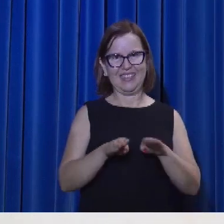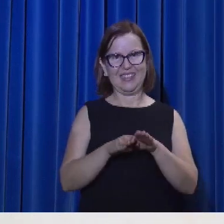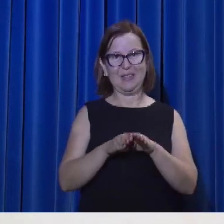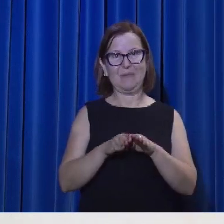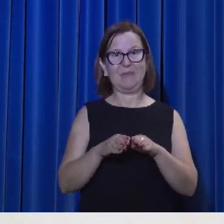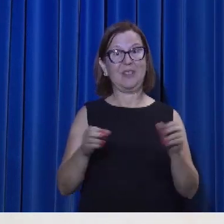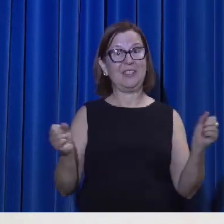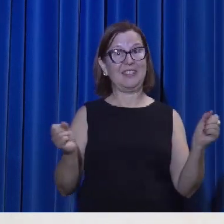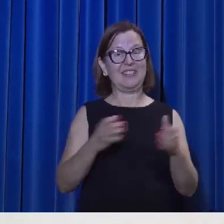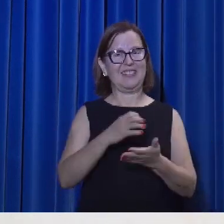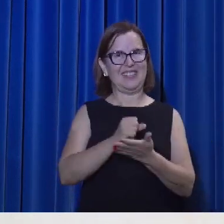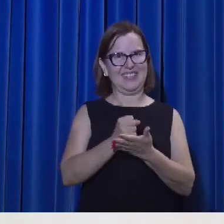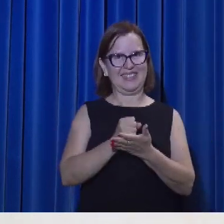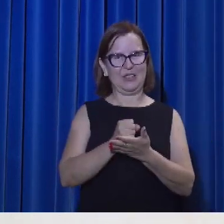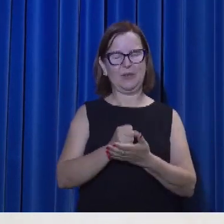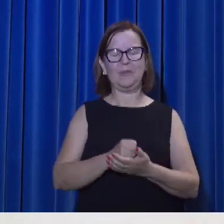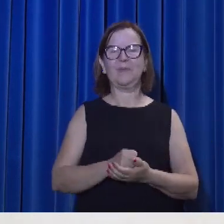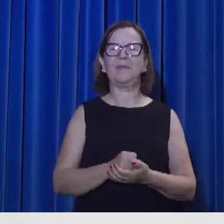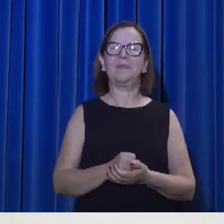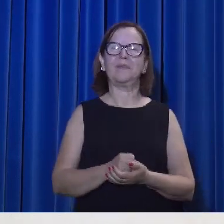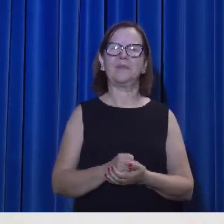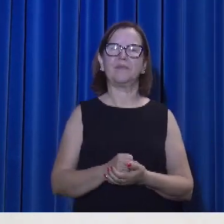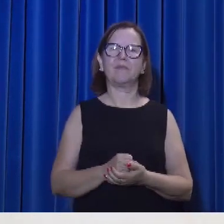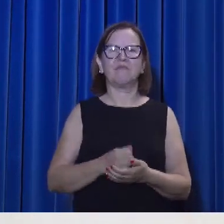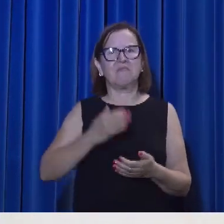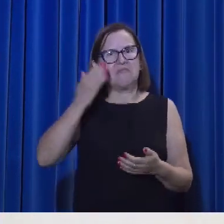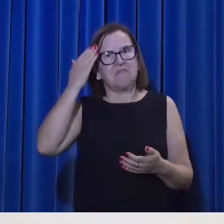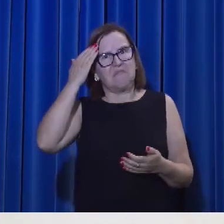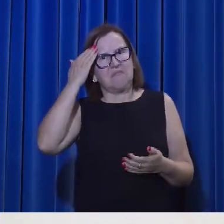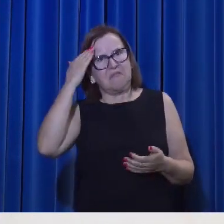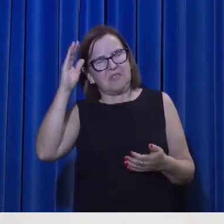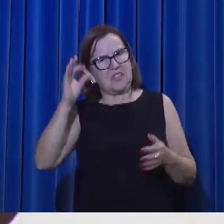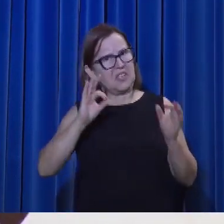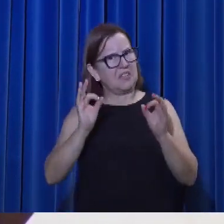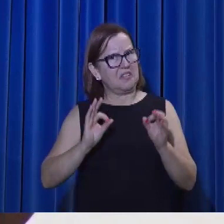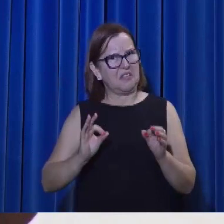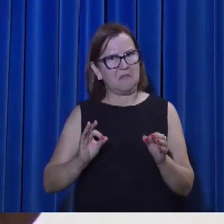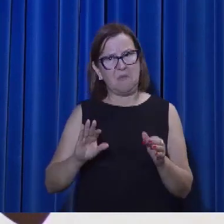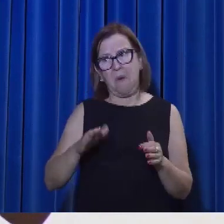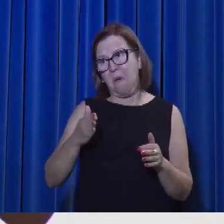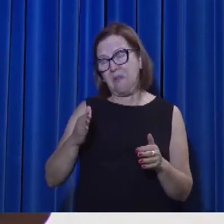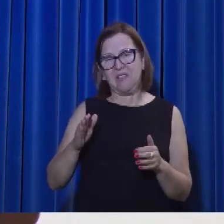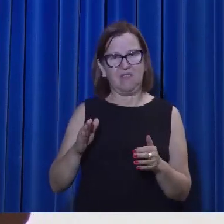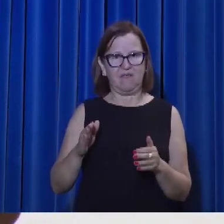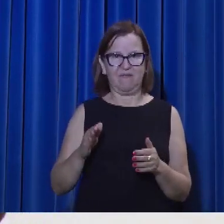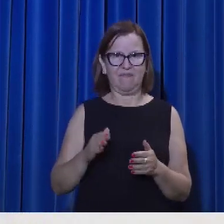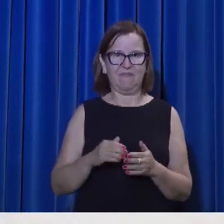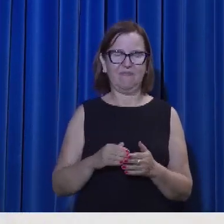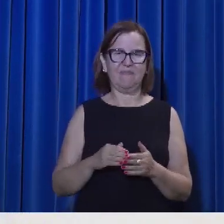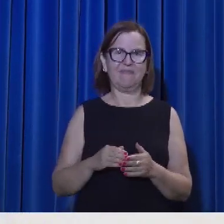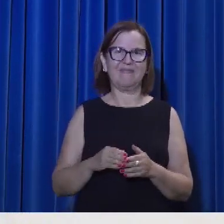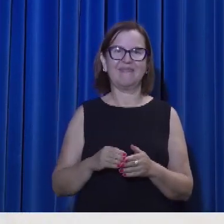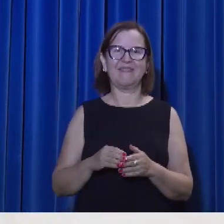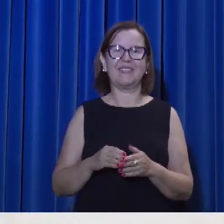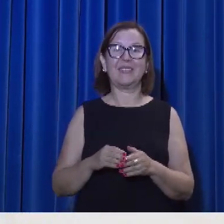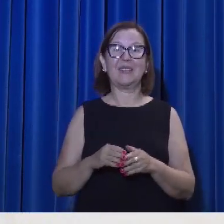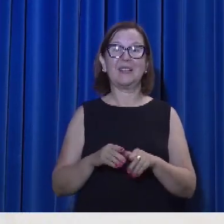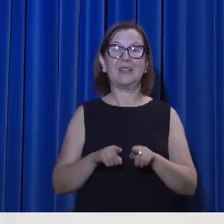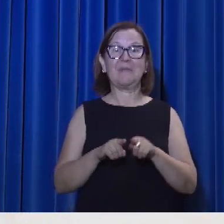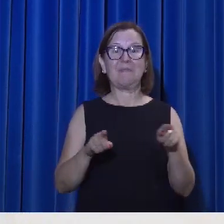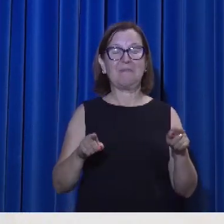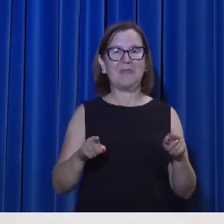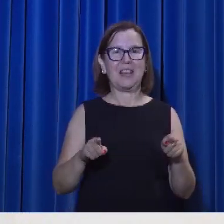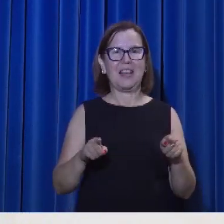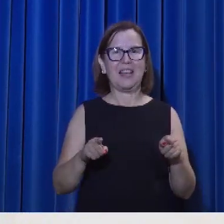Testamento. Eu não sei se é rudimentar ou se não é, não sei se é ou não é, mas para mim soa como